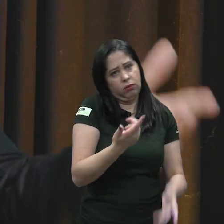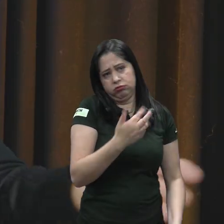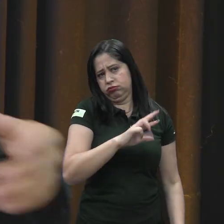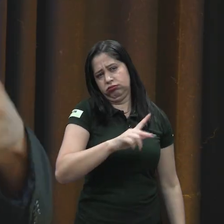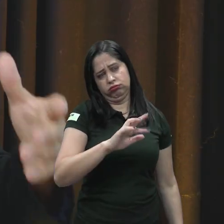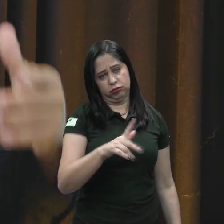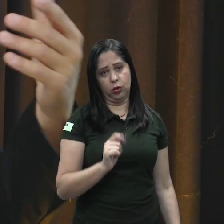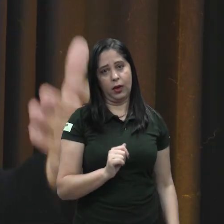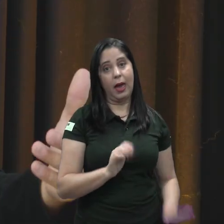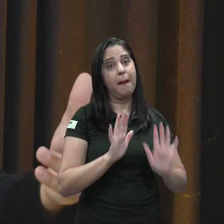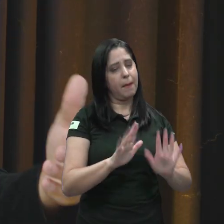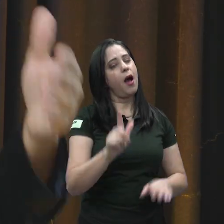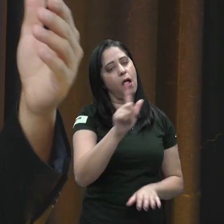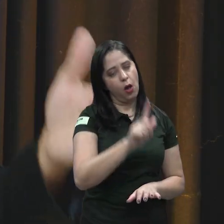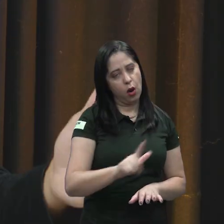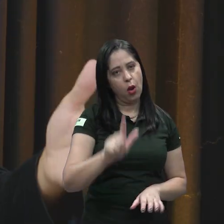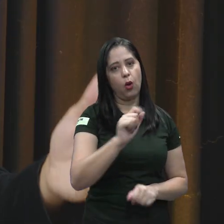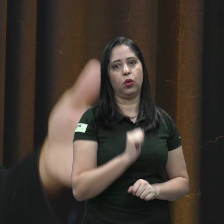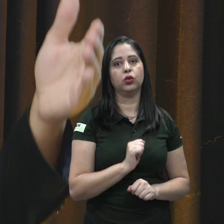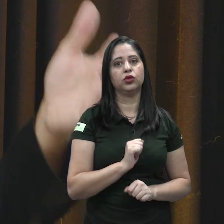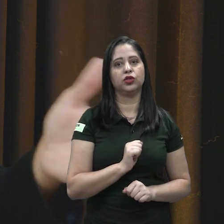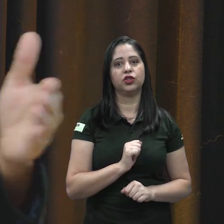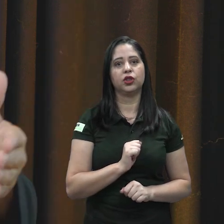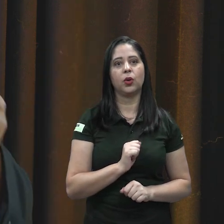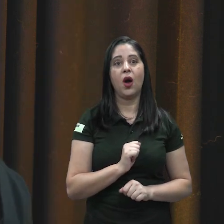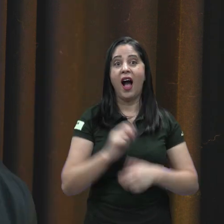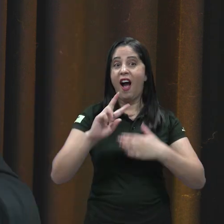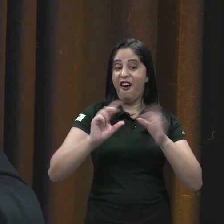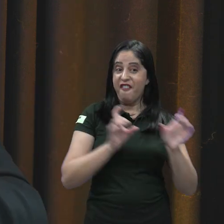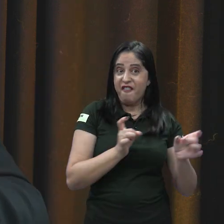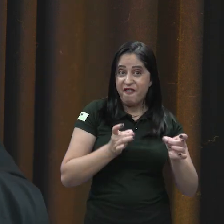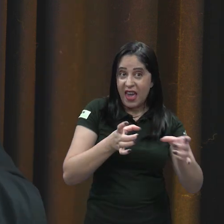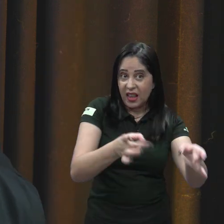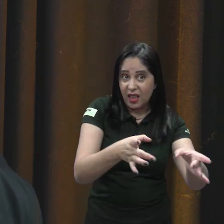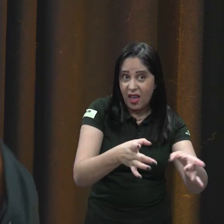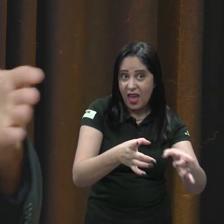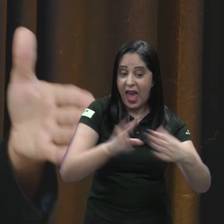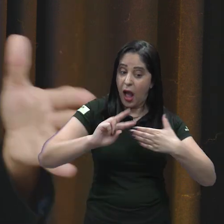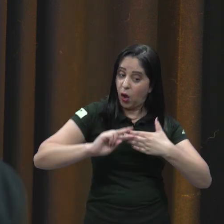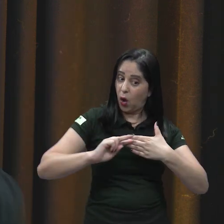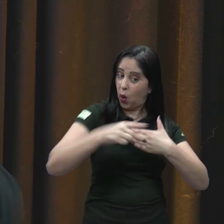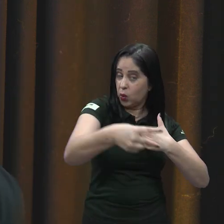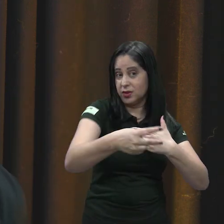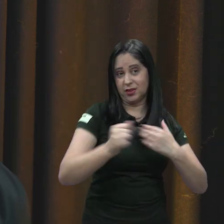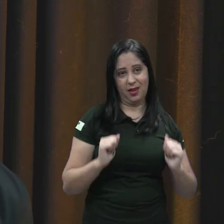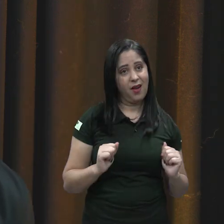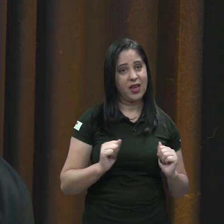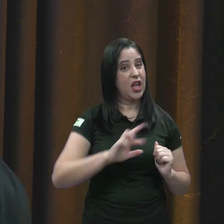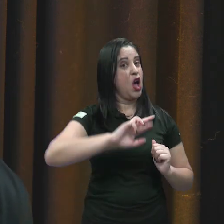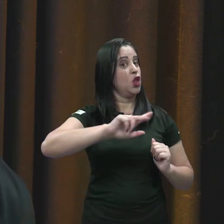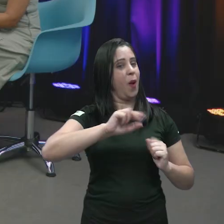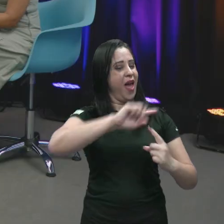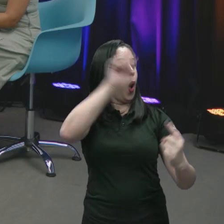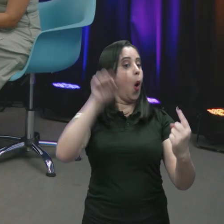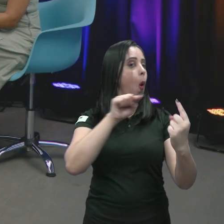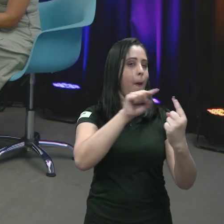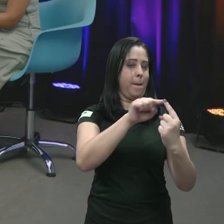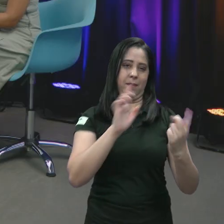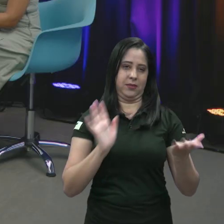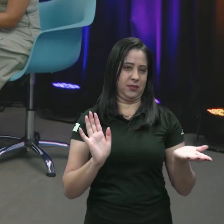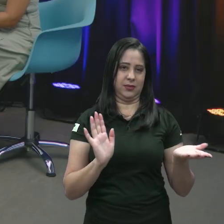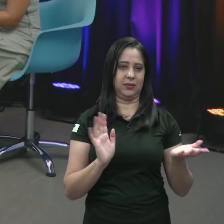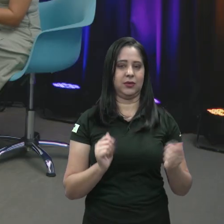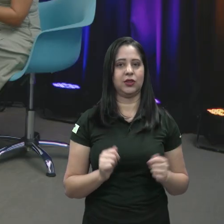o influenciador, o creator vende sim, mas uma venda é consequência, tá? Certo, não o propósito. Não pode